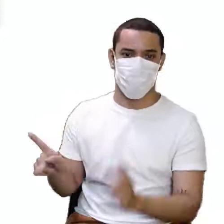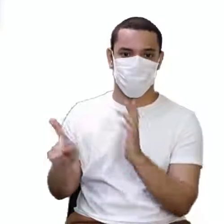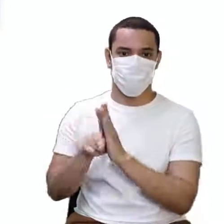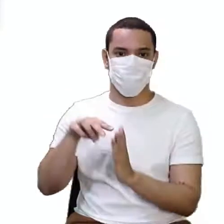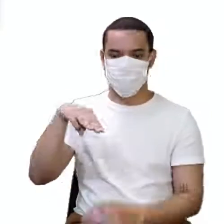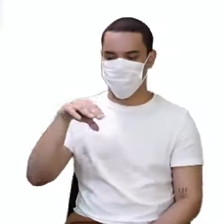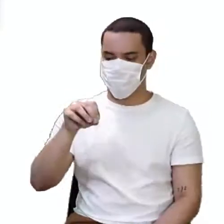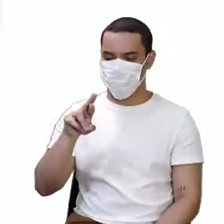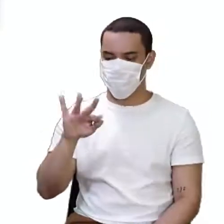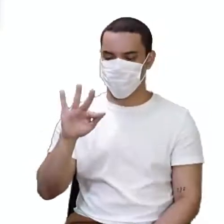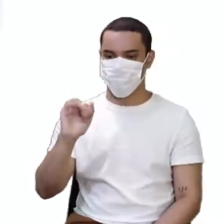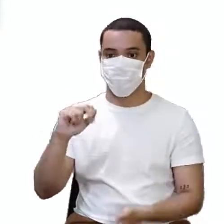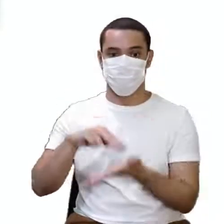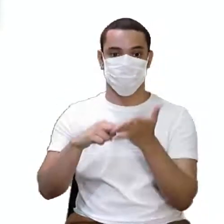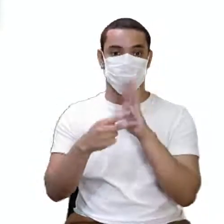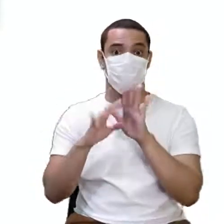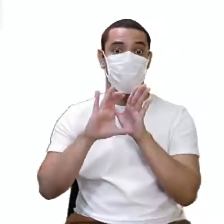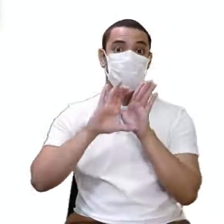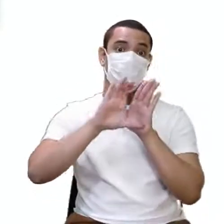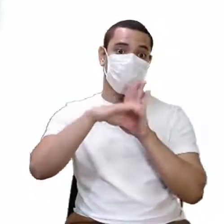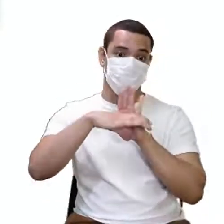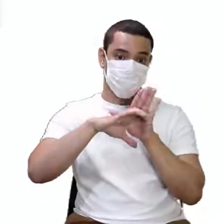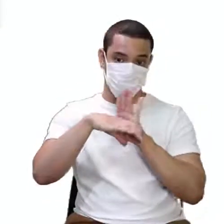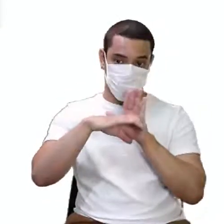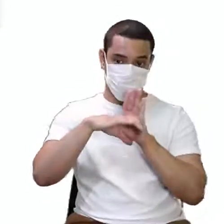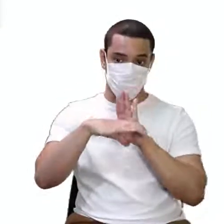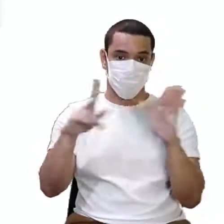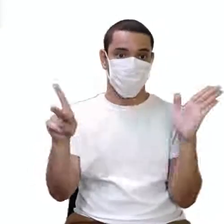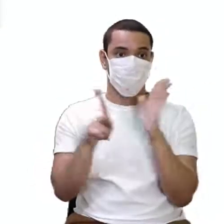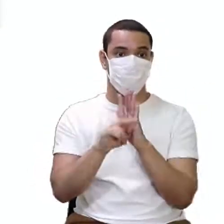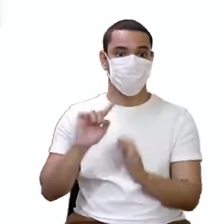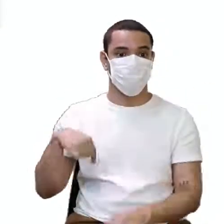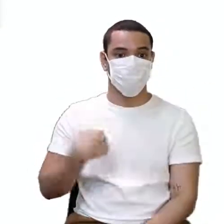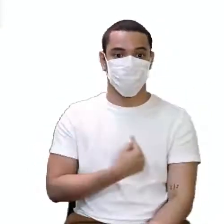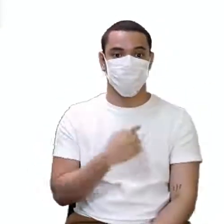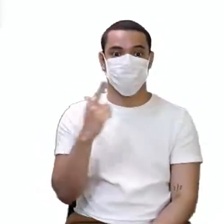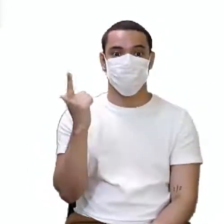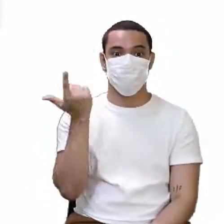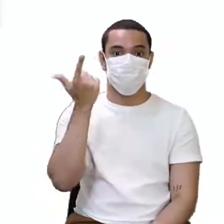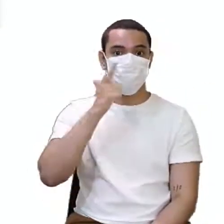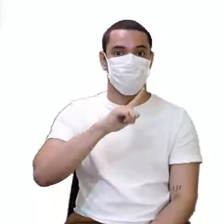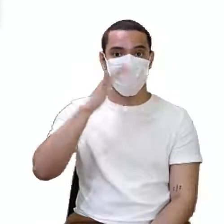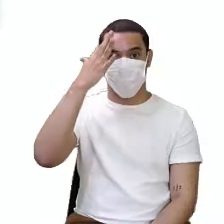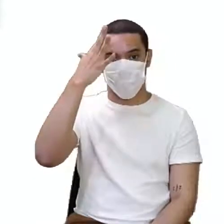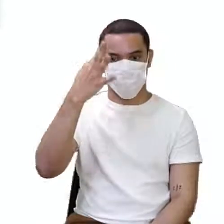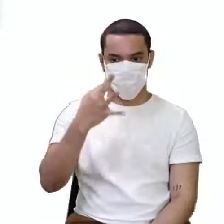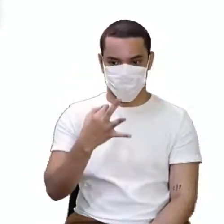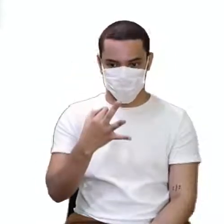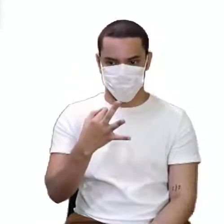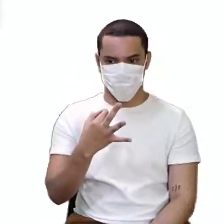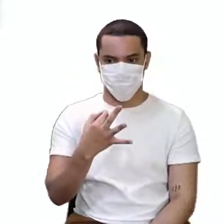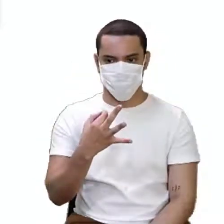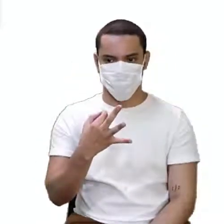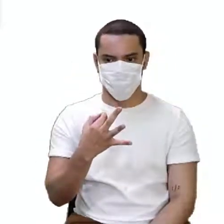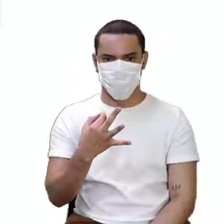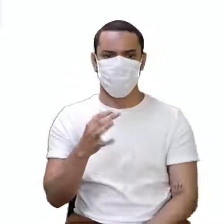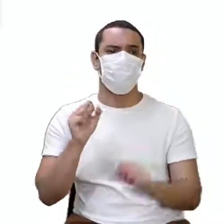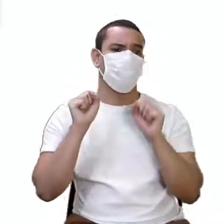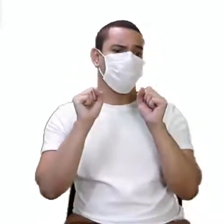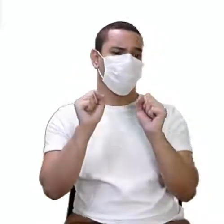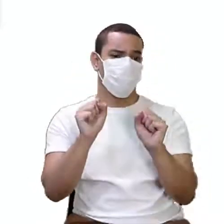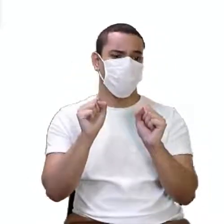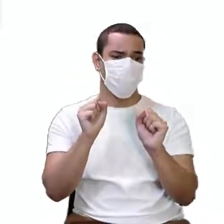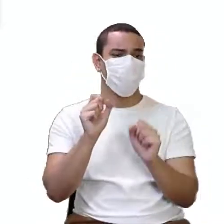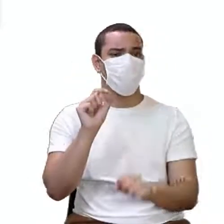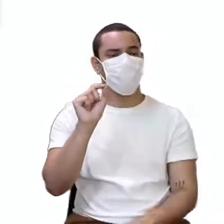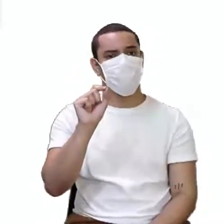morfias são conceitos, tá? Para a gente conseguir compreender um pouquinho. Professora, pode ser, querido,